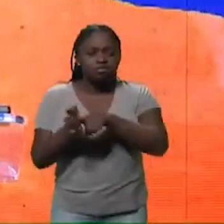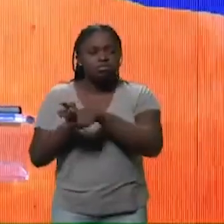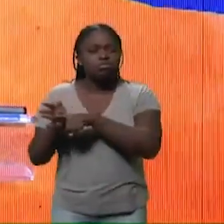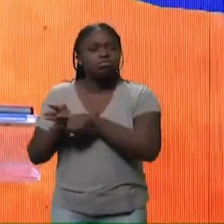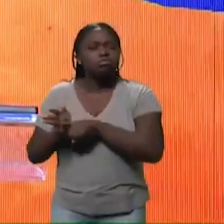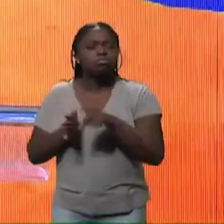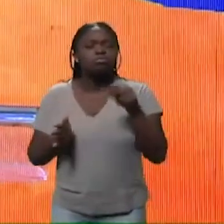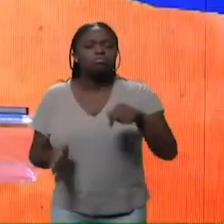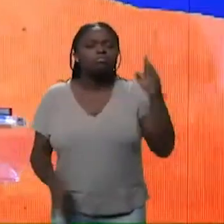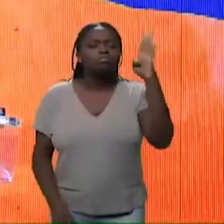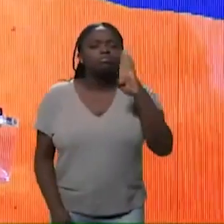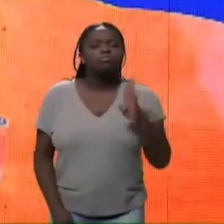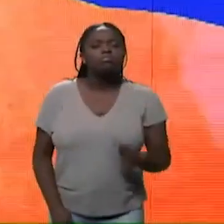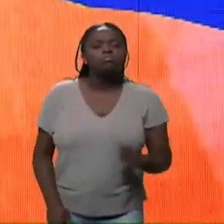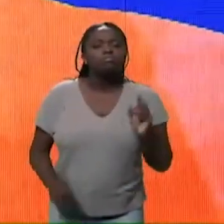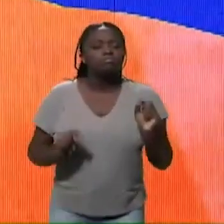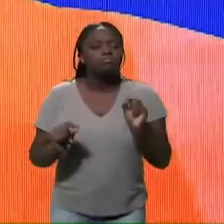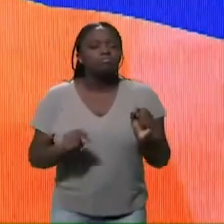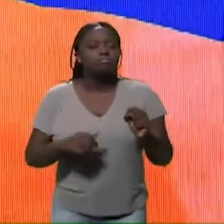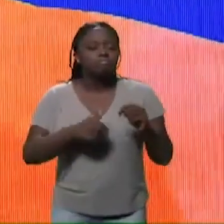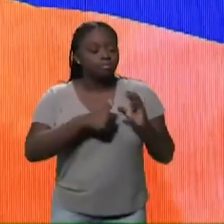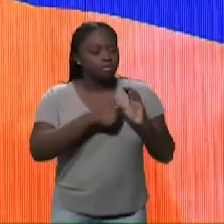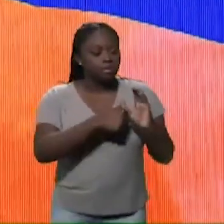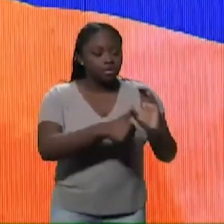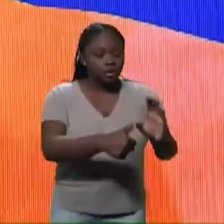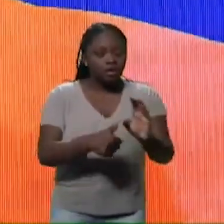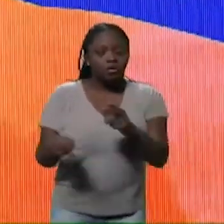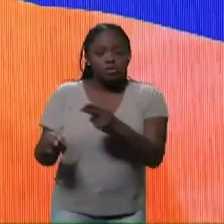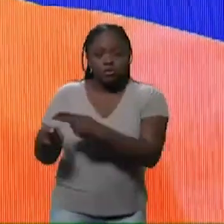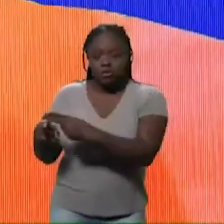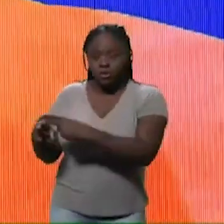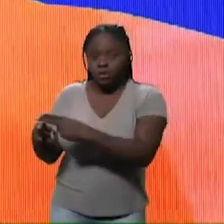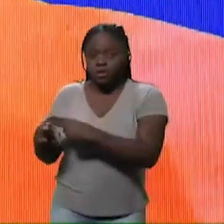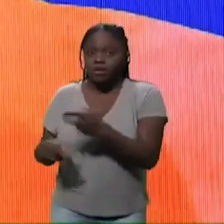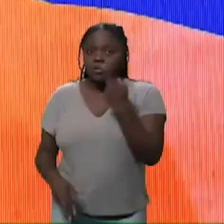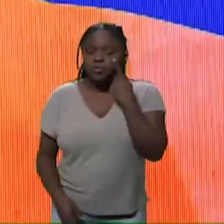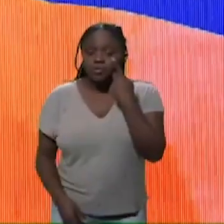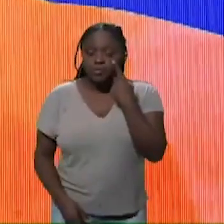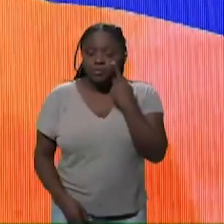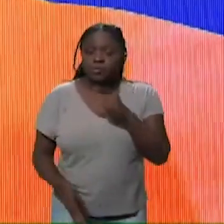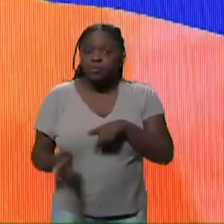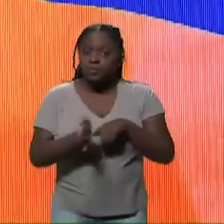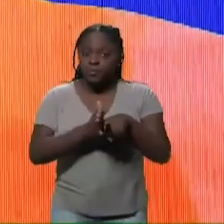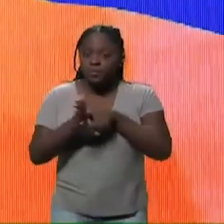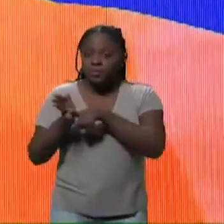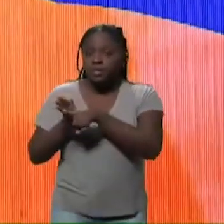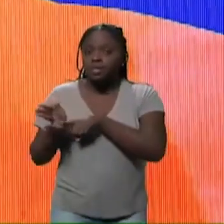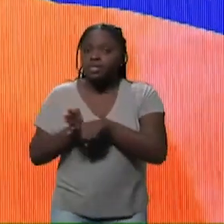Brasil sobre evangélicos e pornografia. Olha os números que ele apresentou para a gente